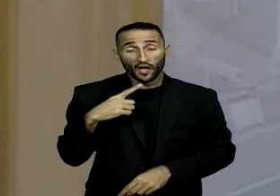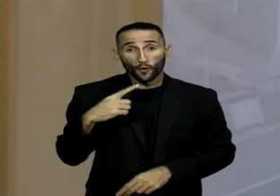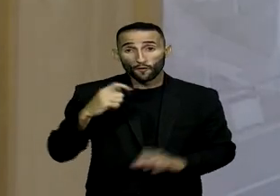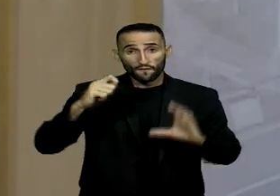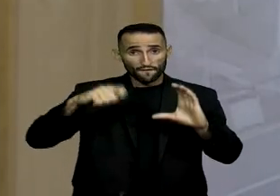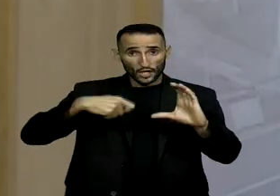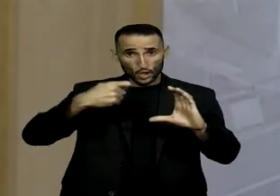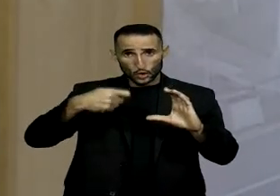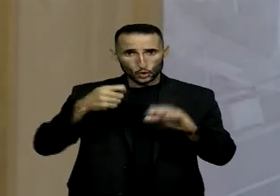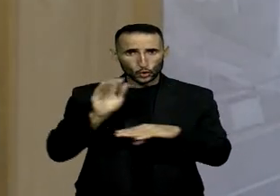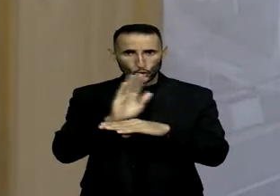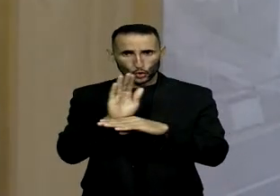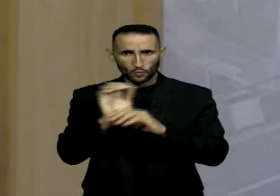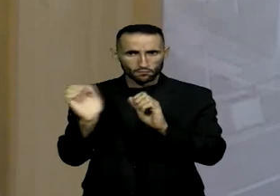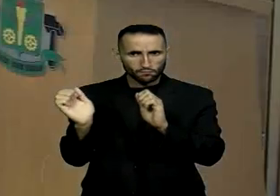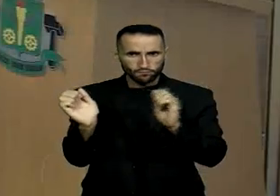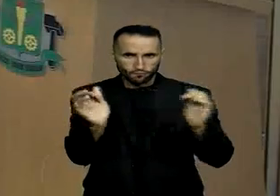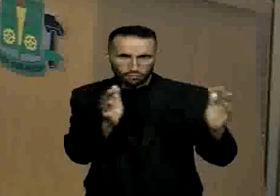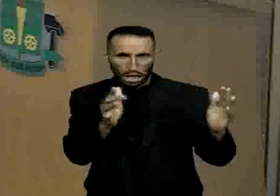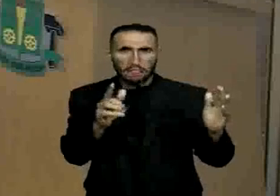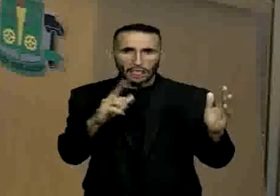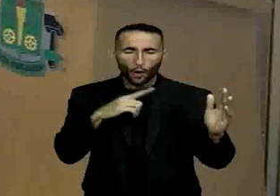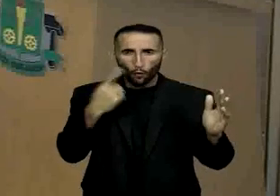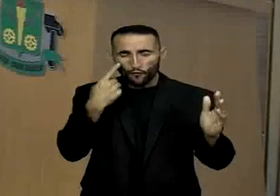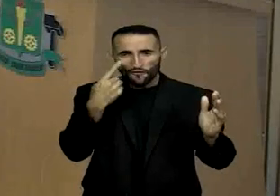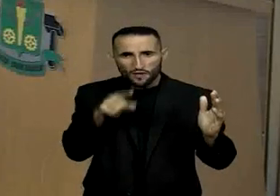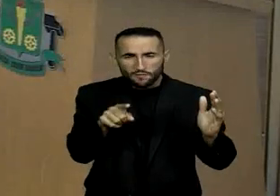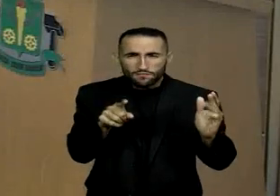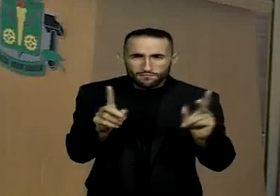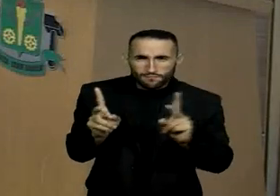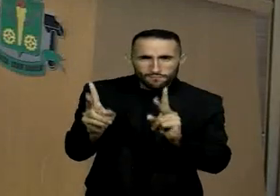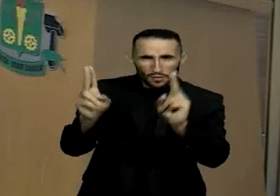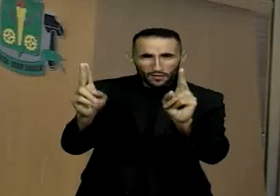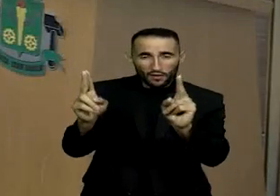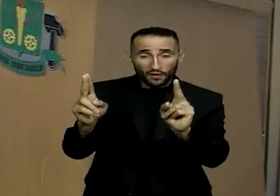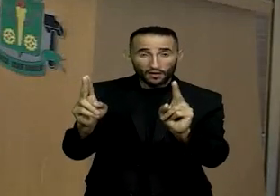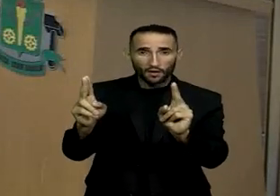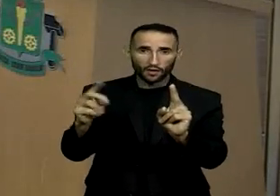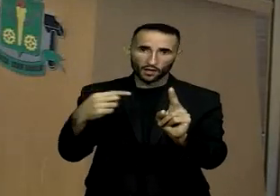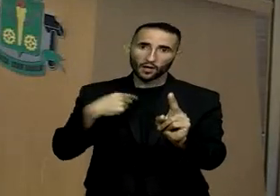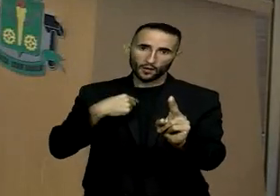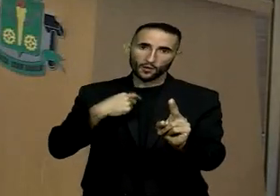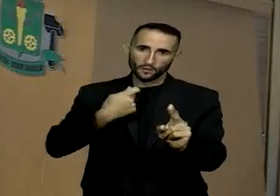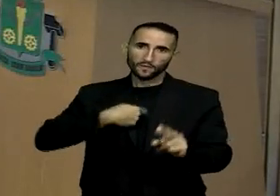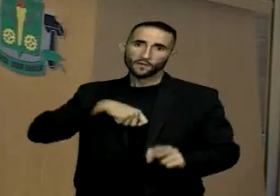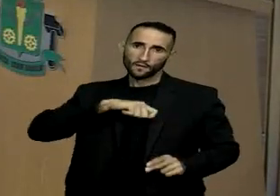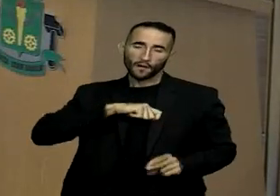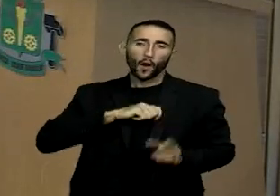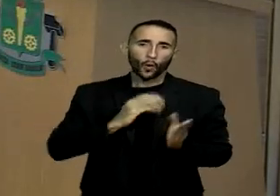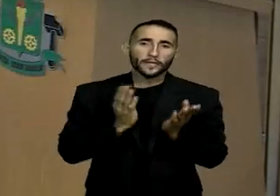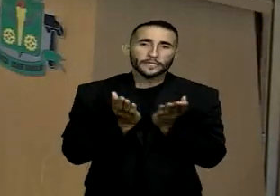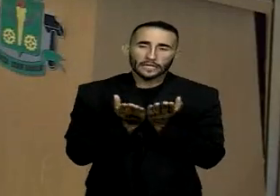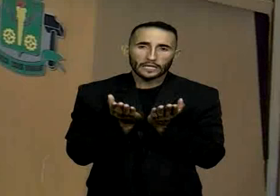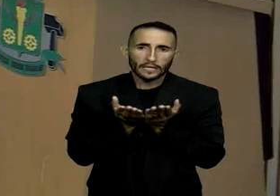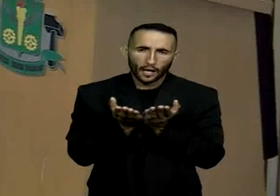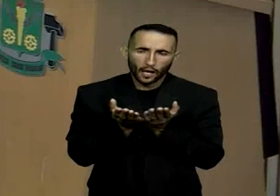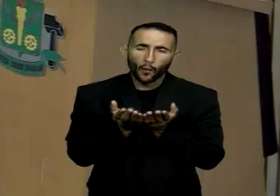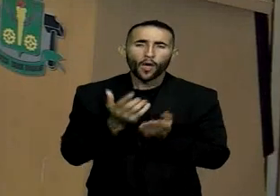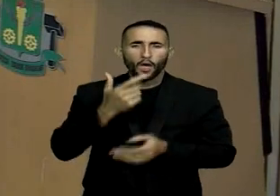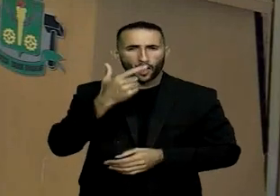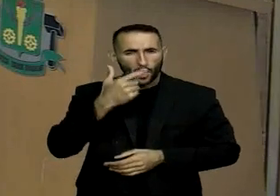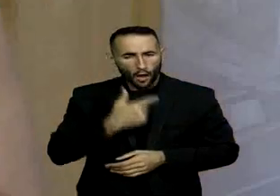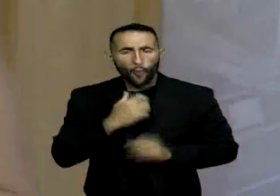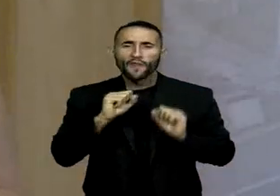o vídeo inteiro, mas a parte que eu assisti, já eu vou dizer a vocês, eu sou cristã, eu sou pela paz, eu sou